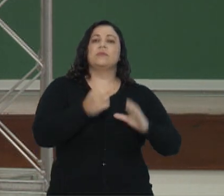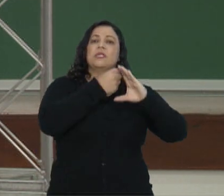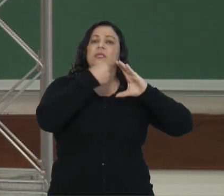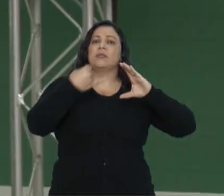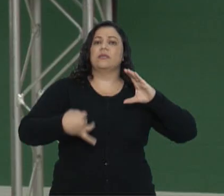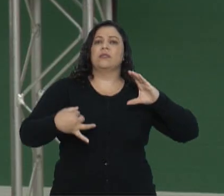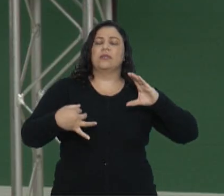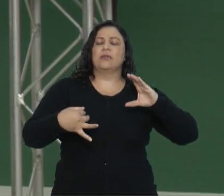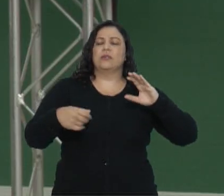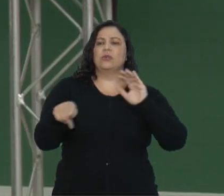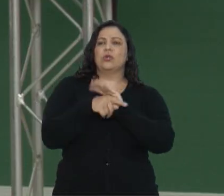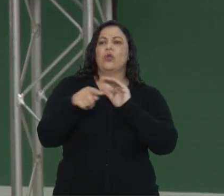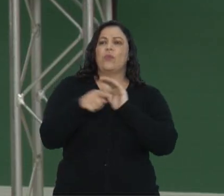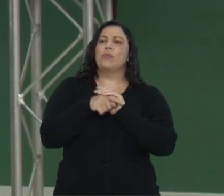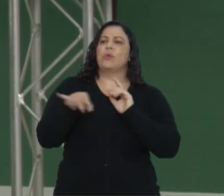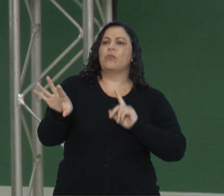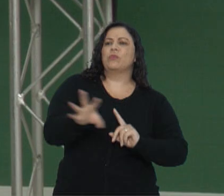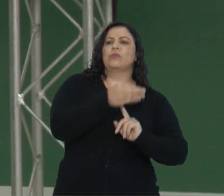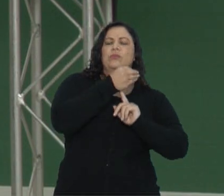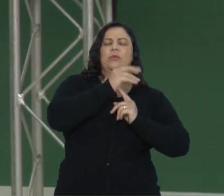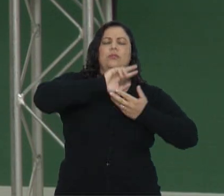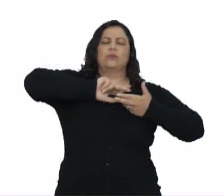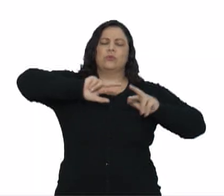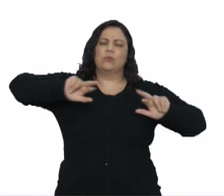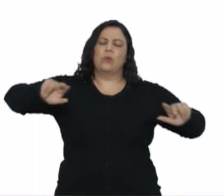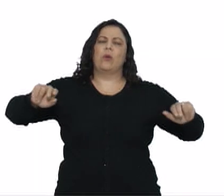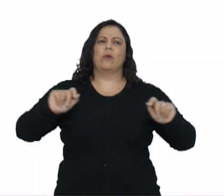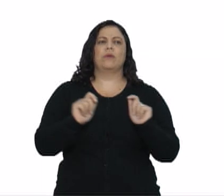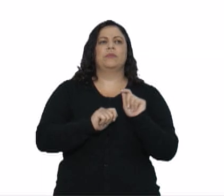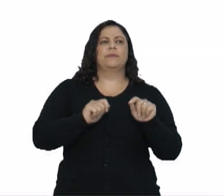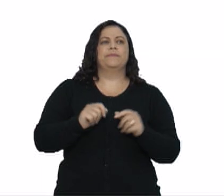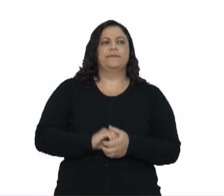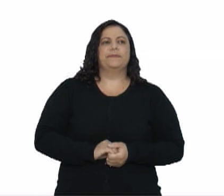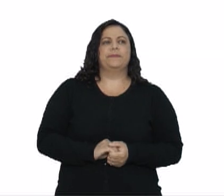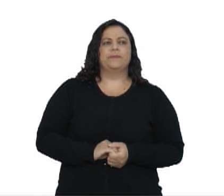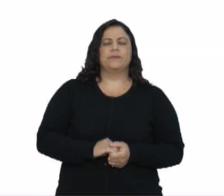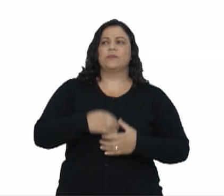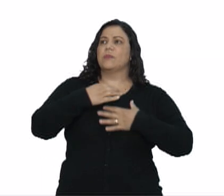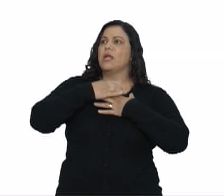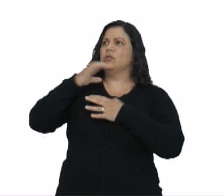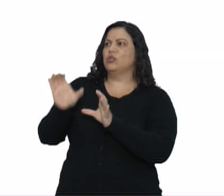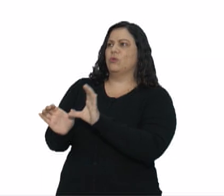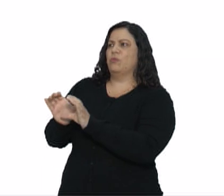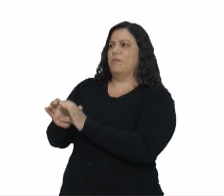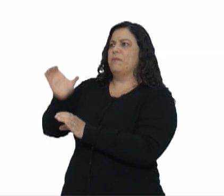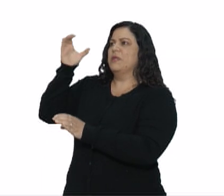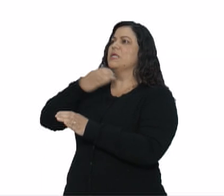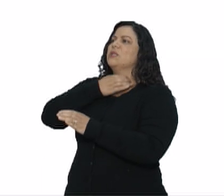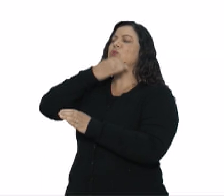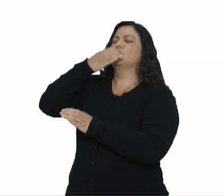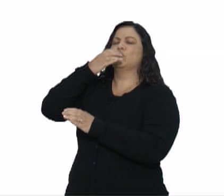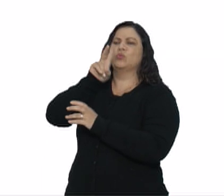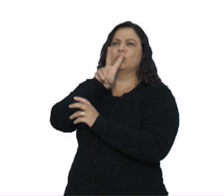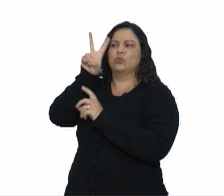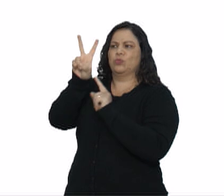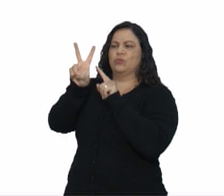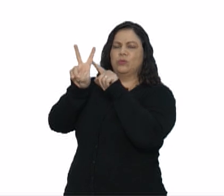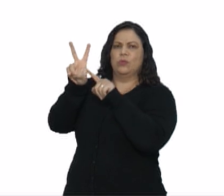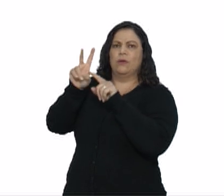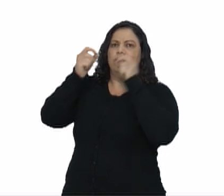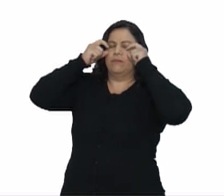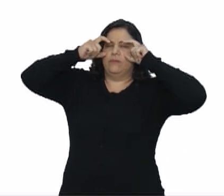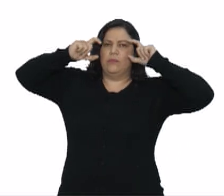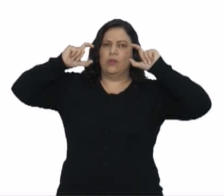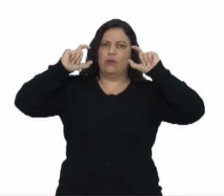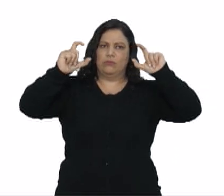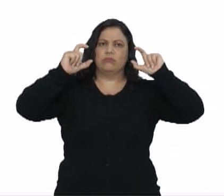Características das obras do Aleijadinho, pessoal. Pescoço alongado em forma de V, olhos espaçados,